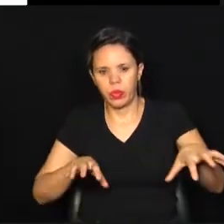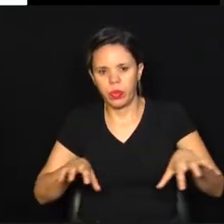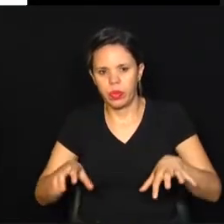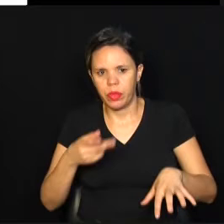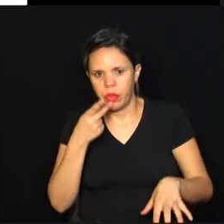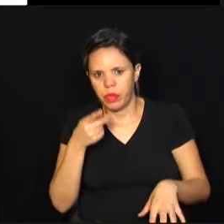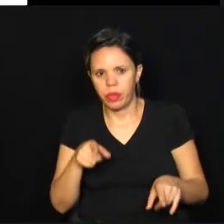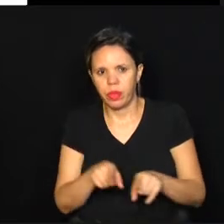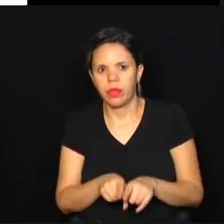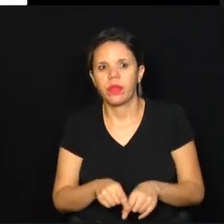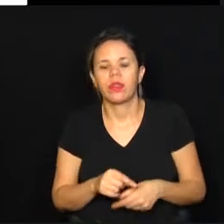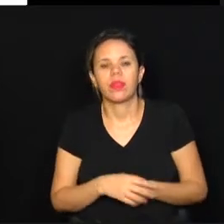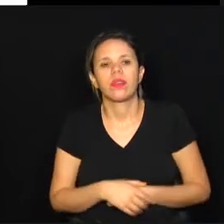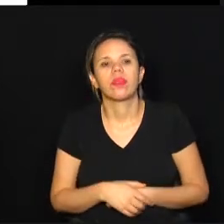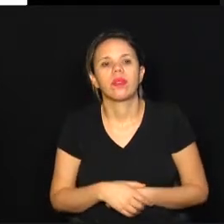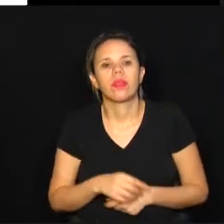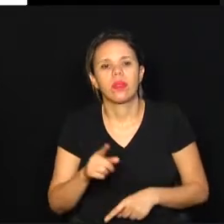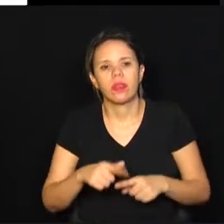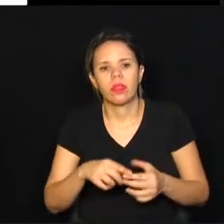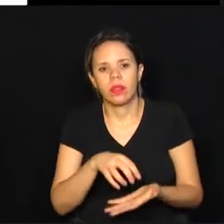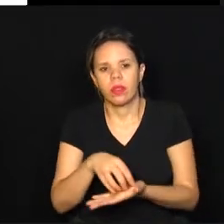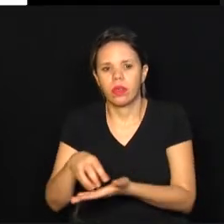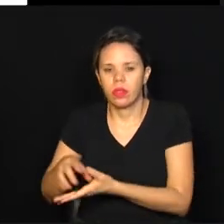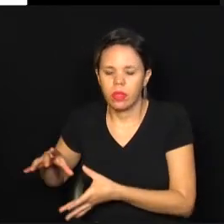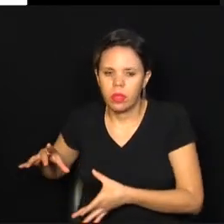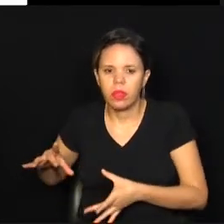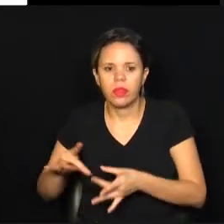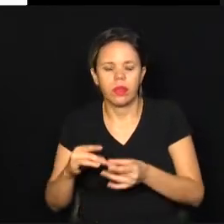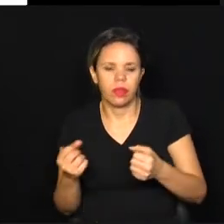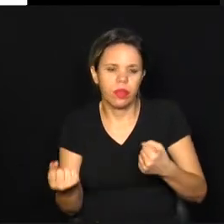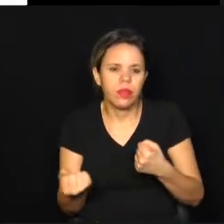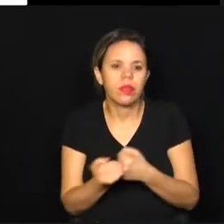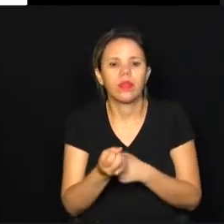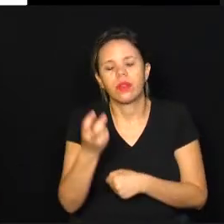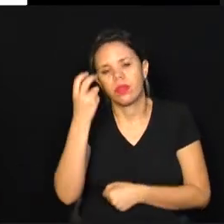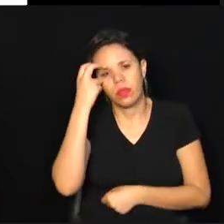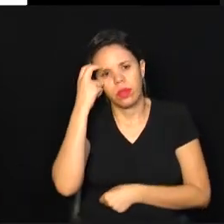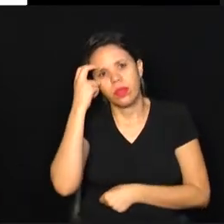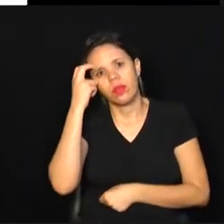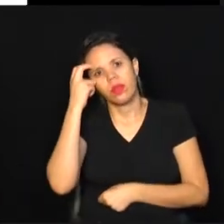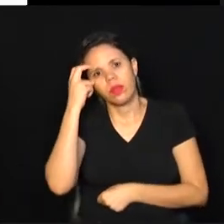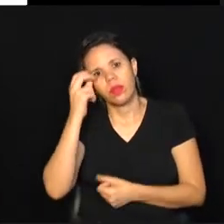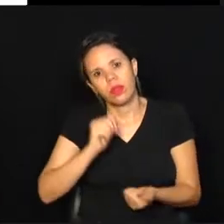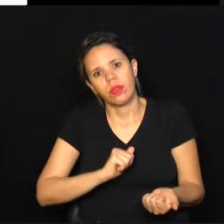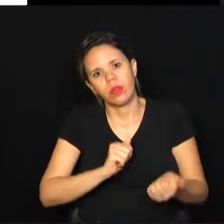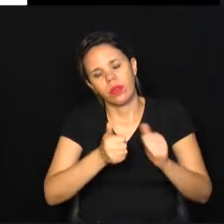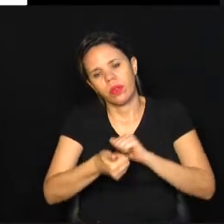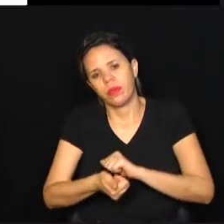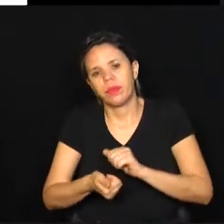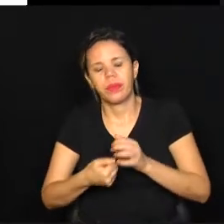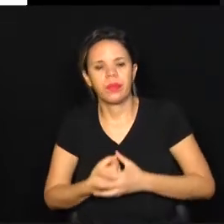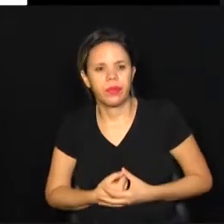está falando de equipamentos âncora da cultura e dos esportes, né?